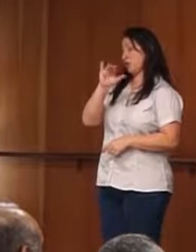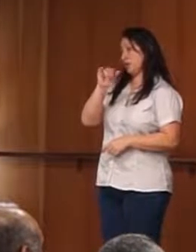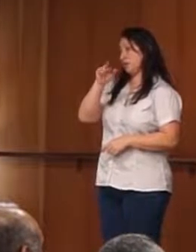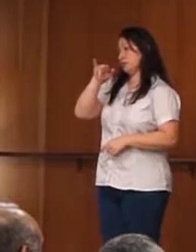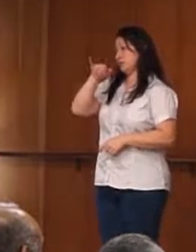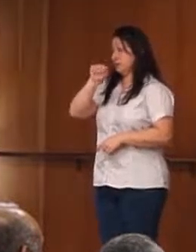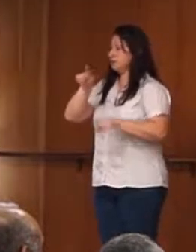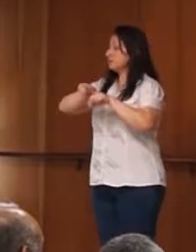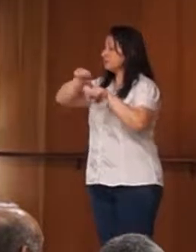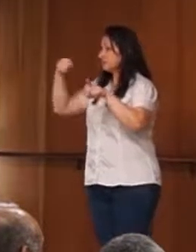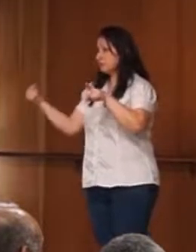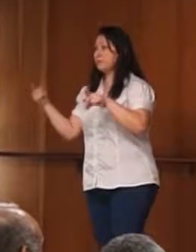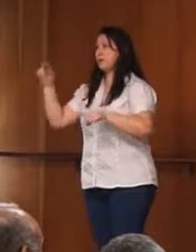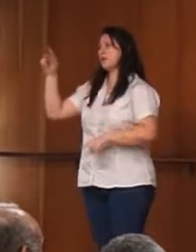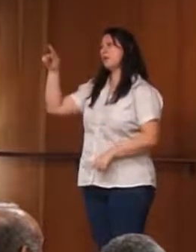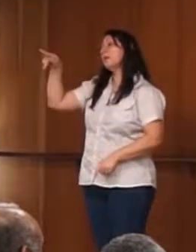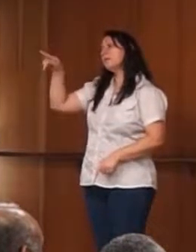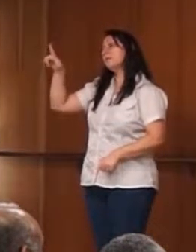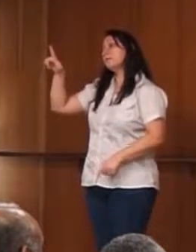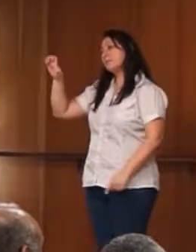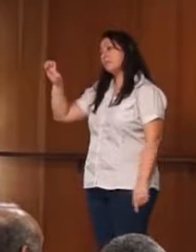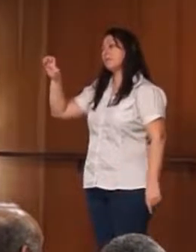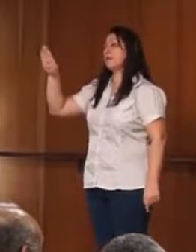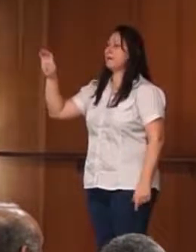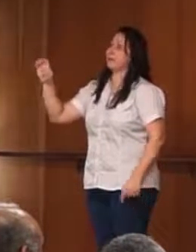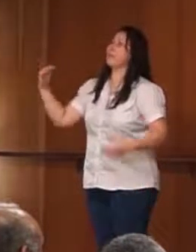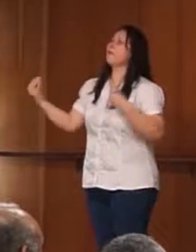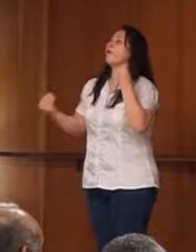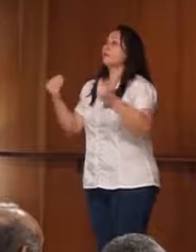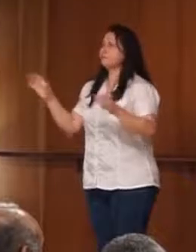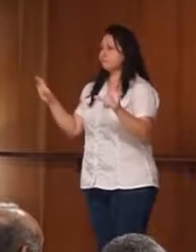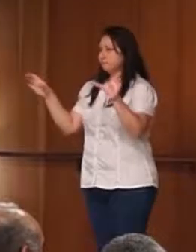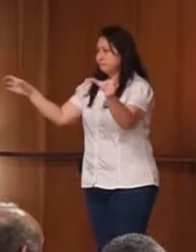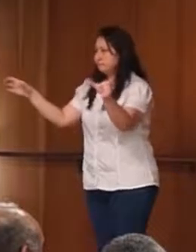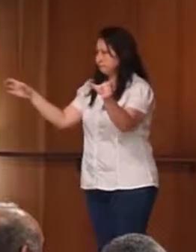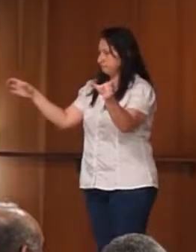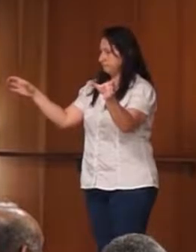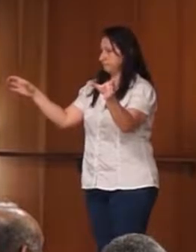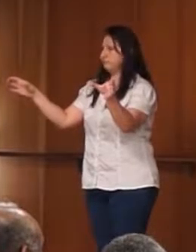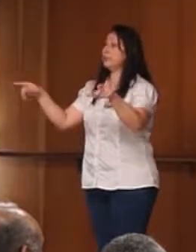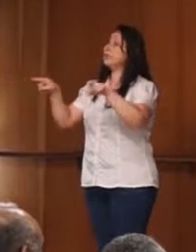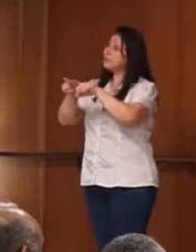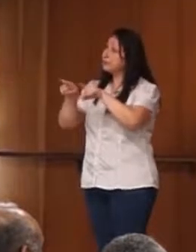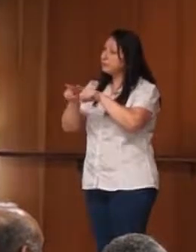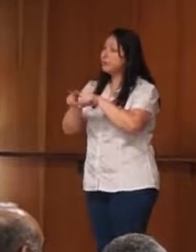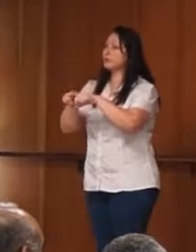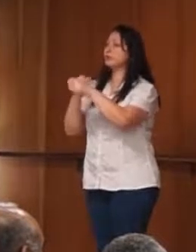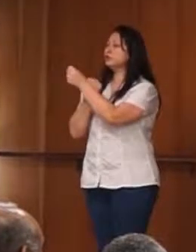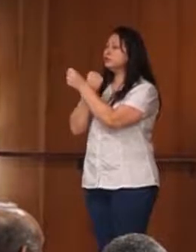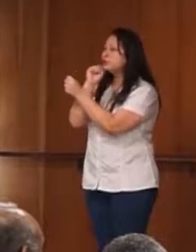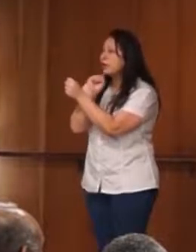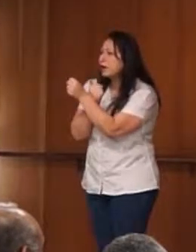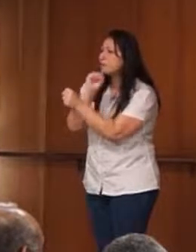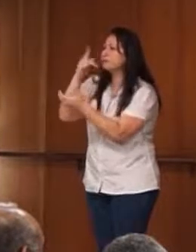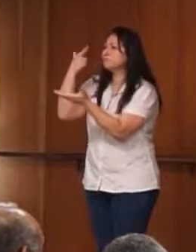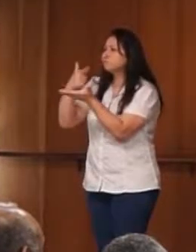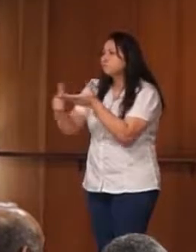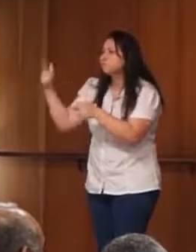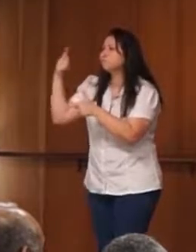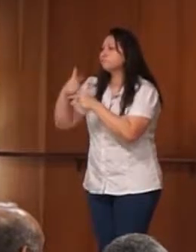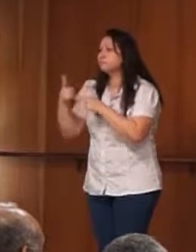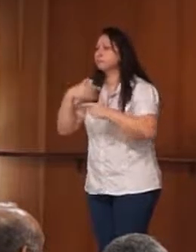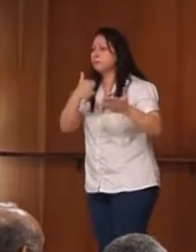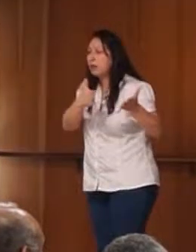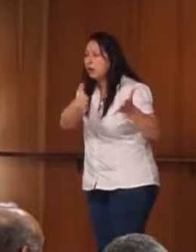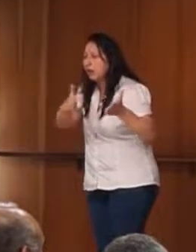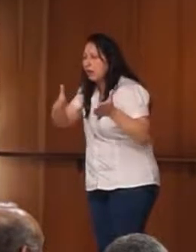né, com, vamos dizer, a extensa prática da escravidão nesse mesmo império, né,